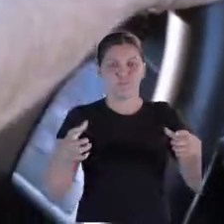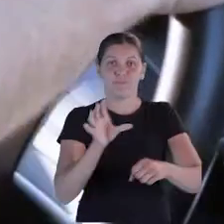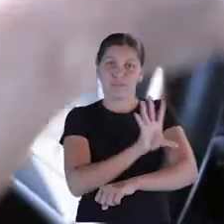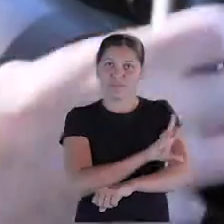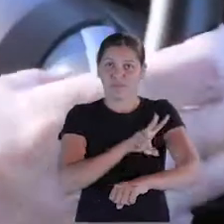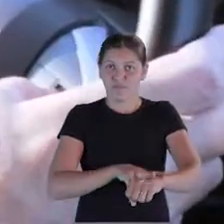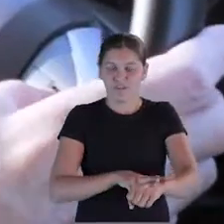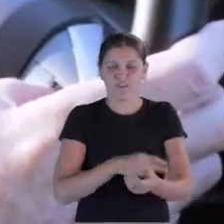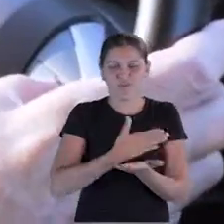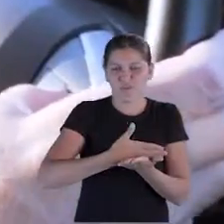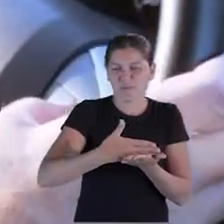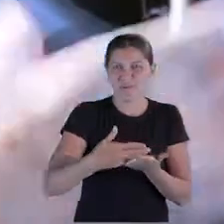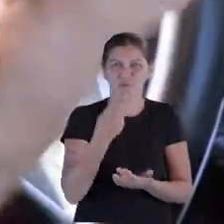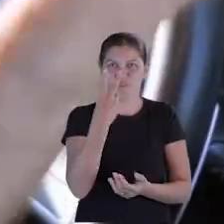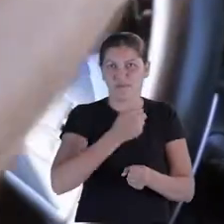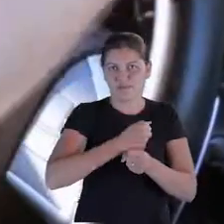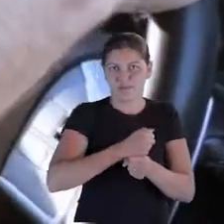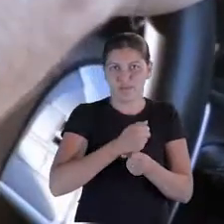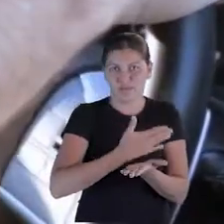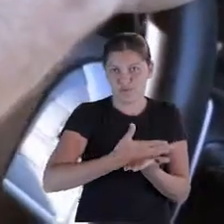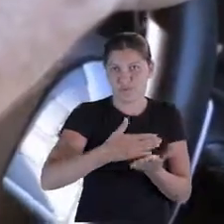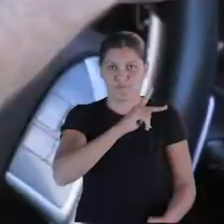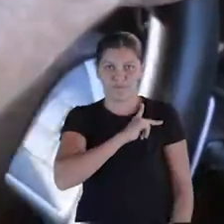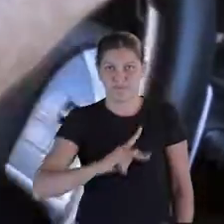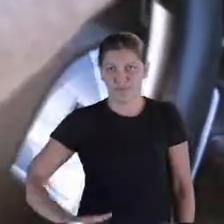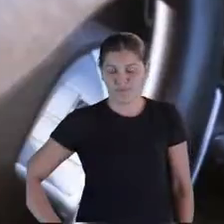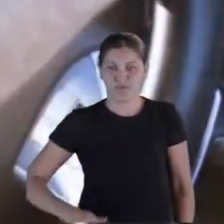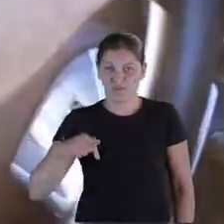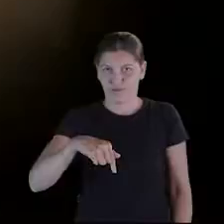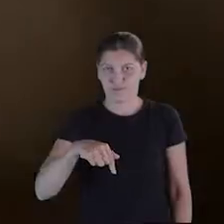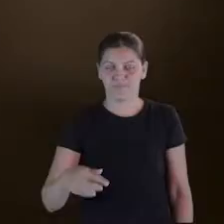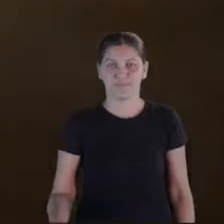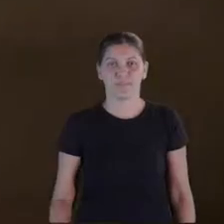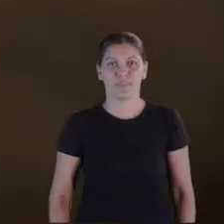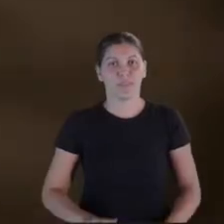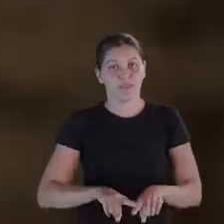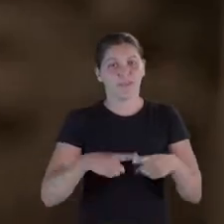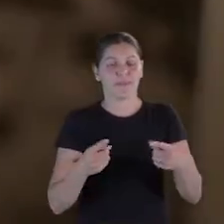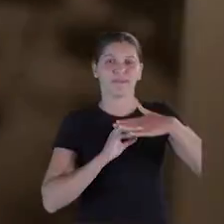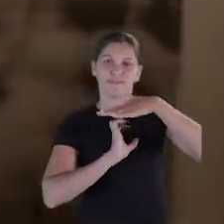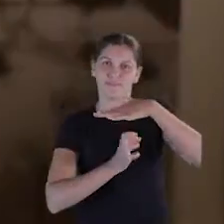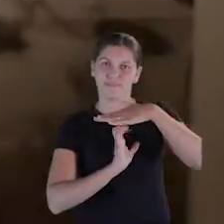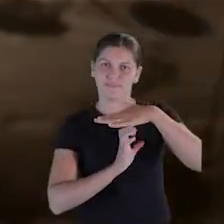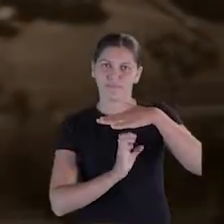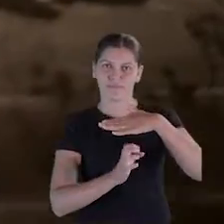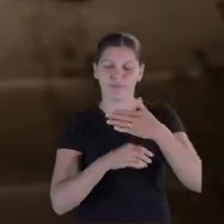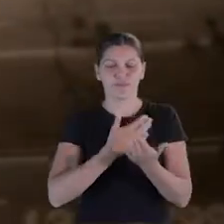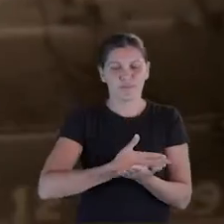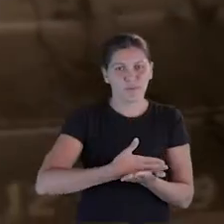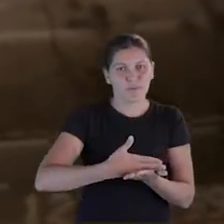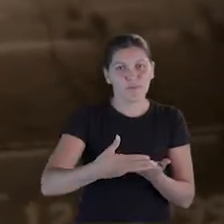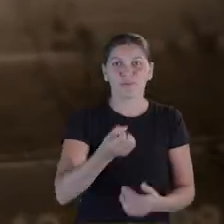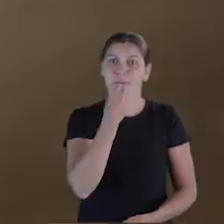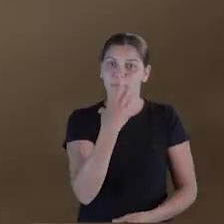era recém-formado, né? Tinha 2 anos apenas de emancipação político-administrativa, mas a empresa se deu